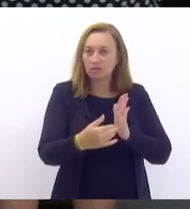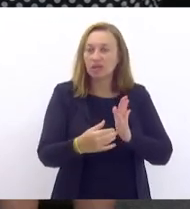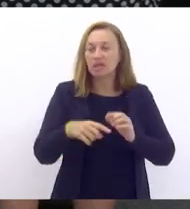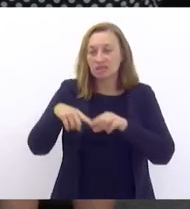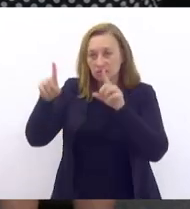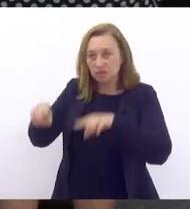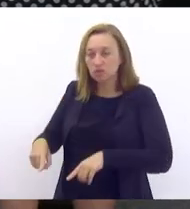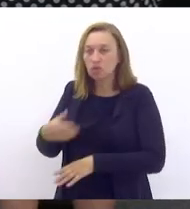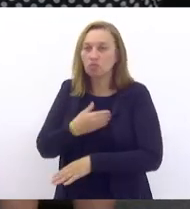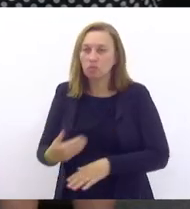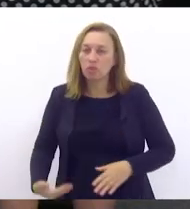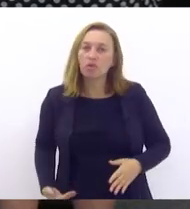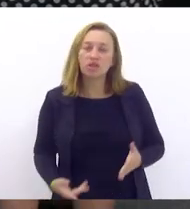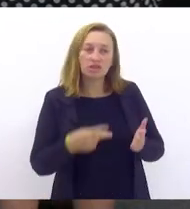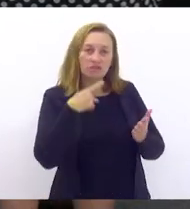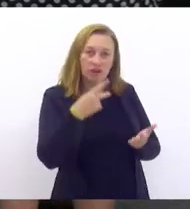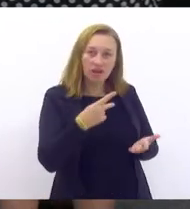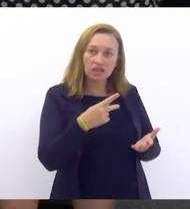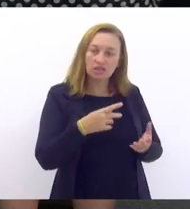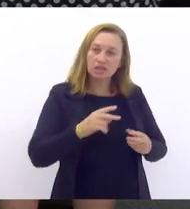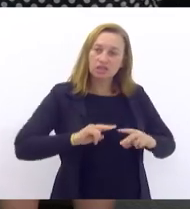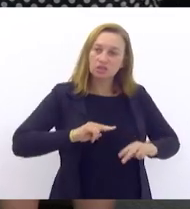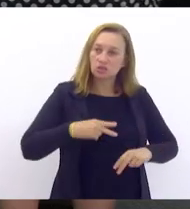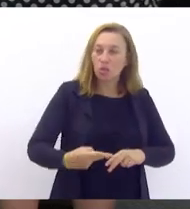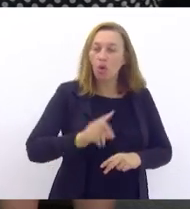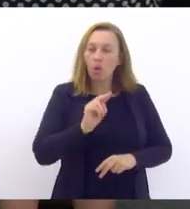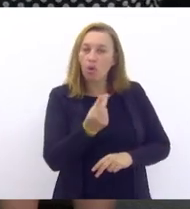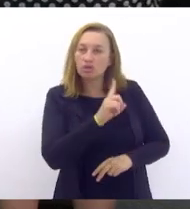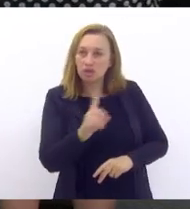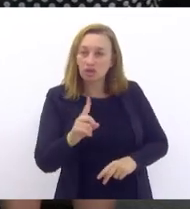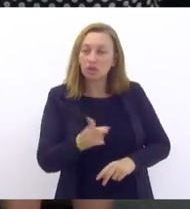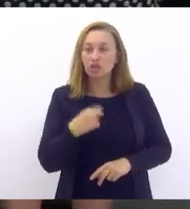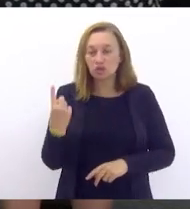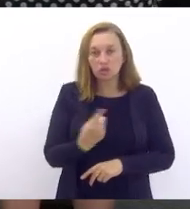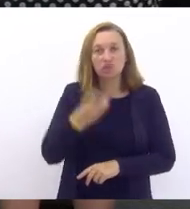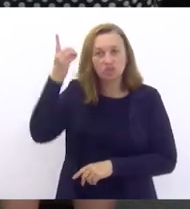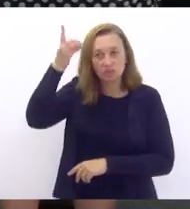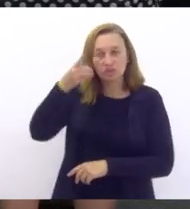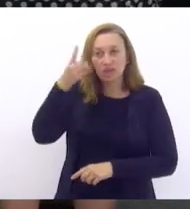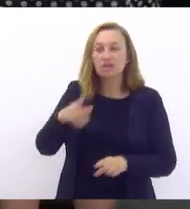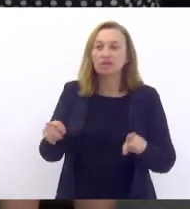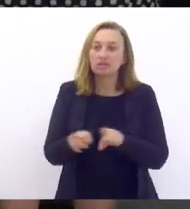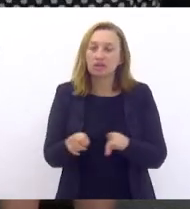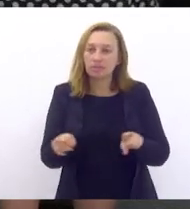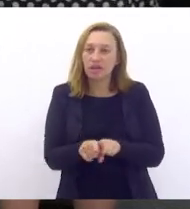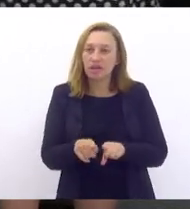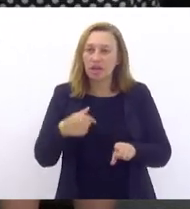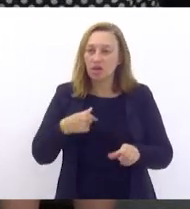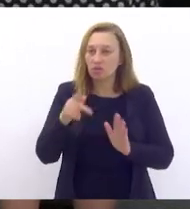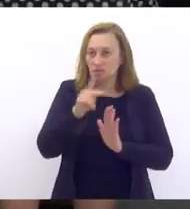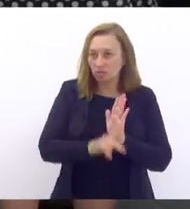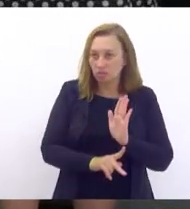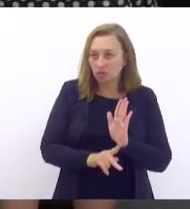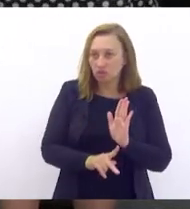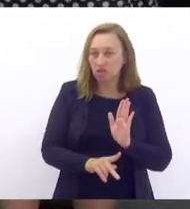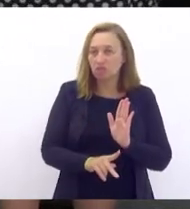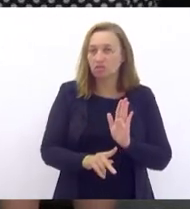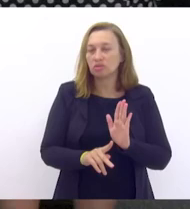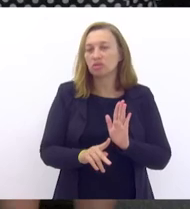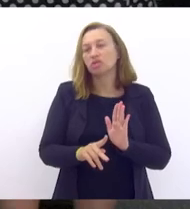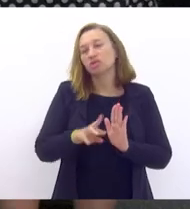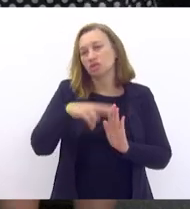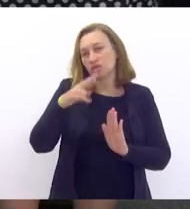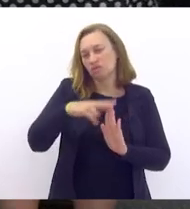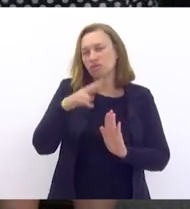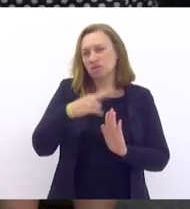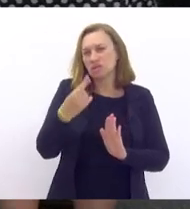que diga se é doador ou não. E nós, deputados, também na carteira, eu fiz um projetinho de resolução, que até nem precisaria, eu acho que disso até